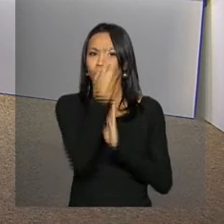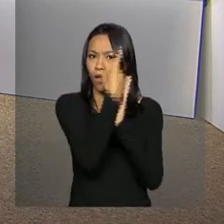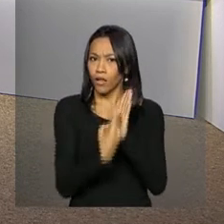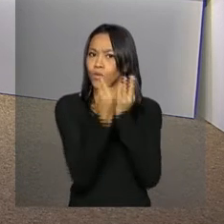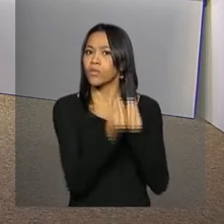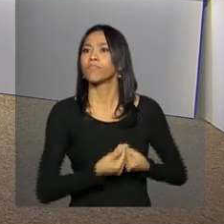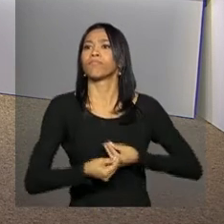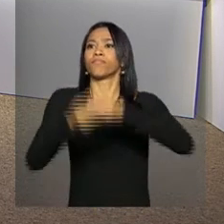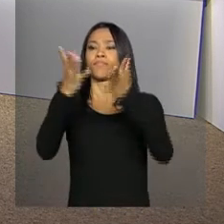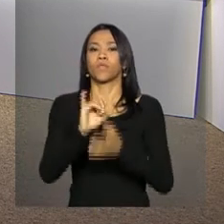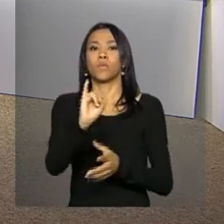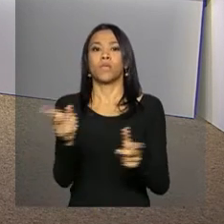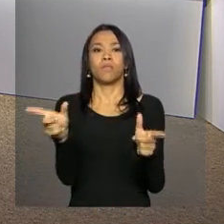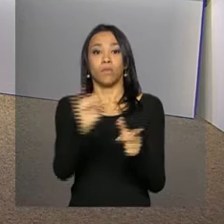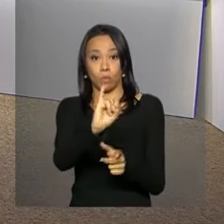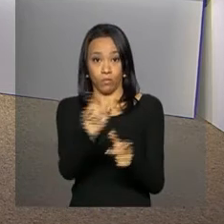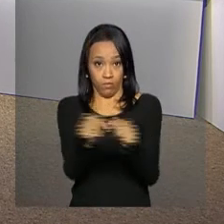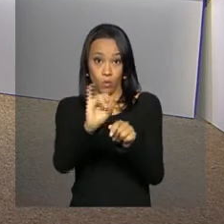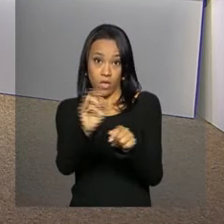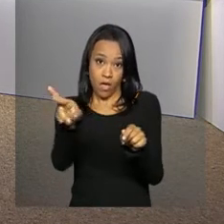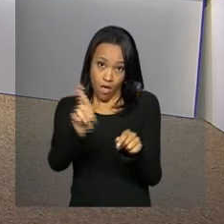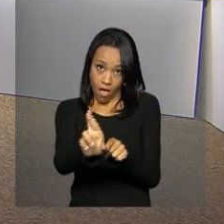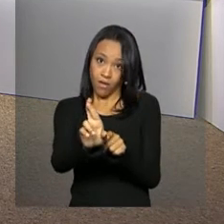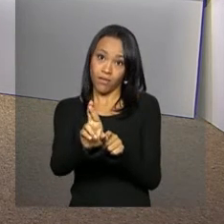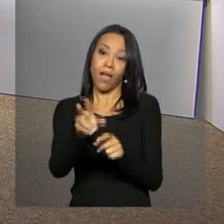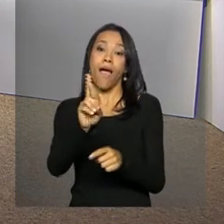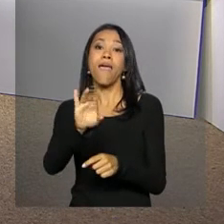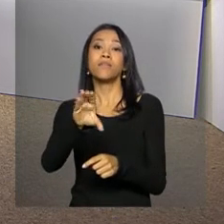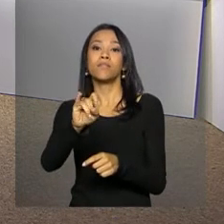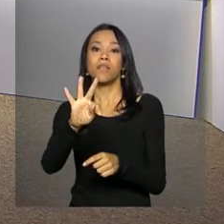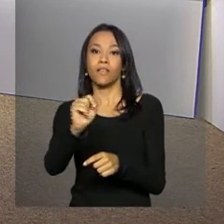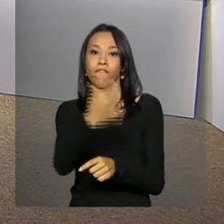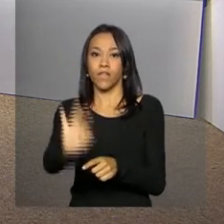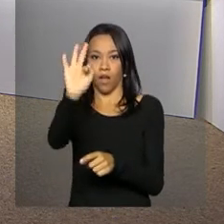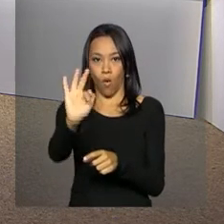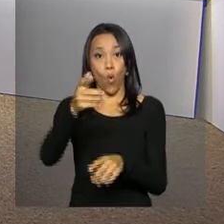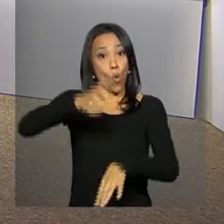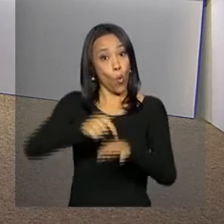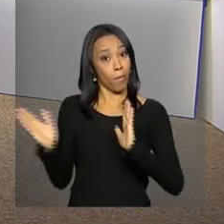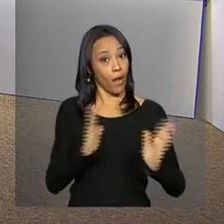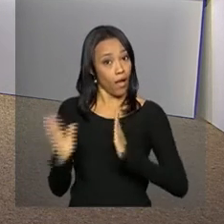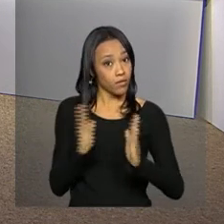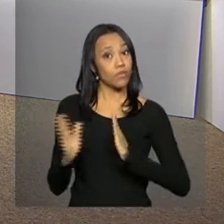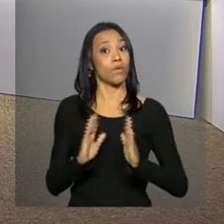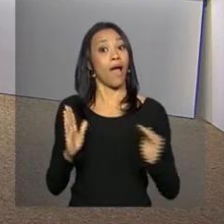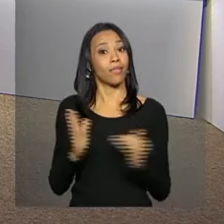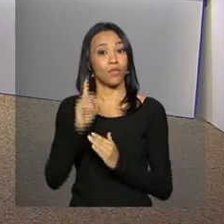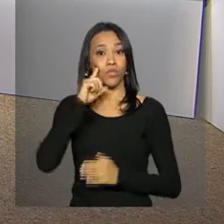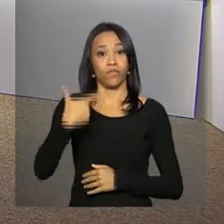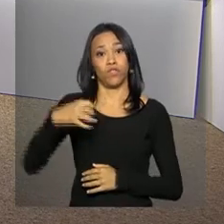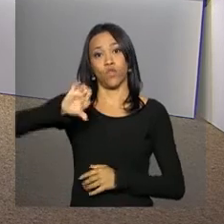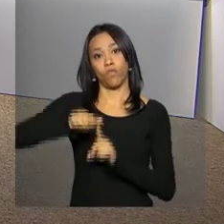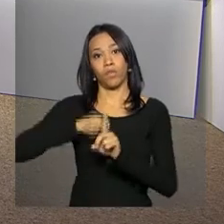declarações do imposto de renda deste ano a receita federal lembrando que o prazo para entrega da declaração vai até o dia 29